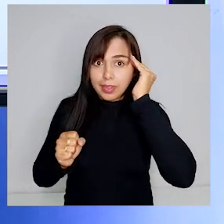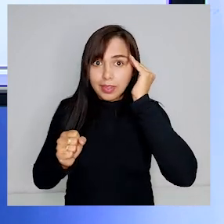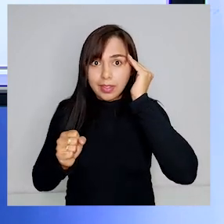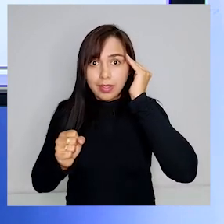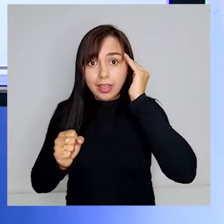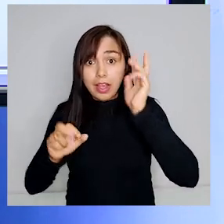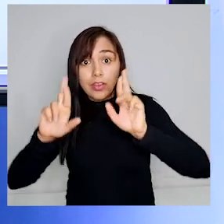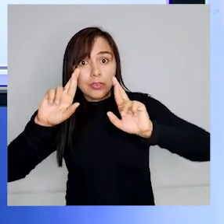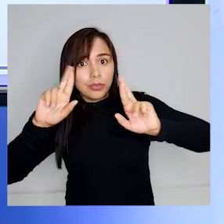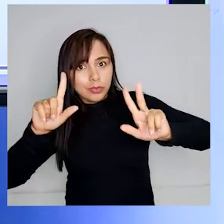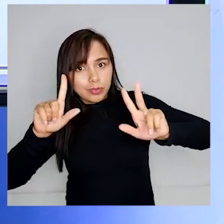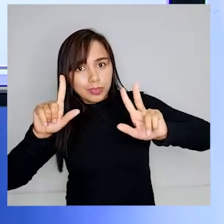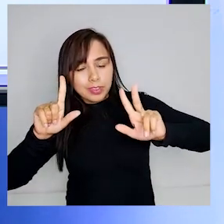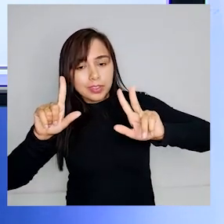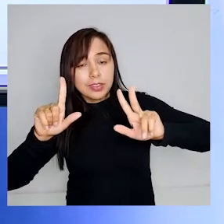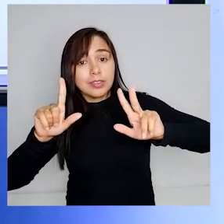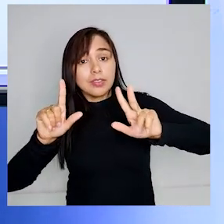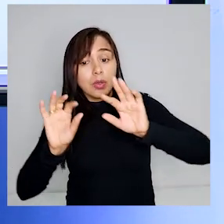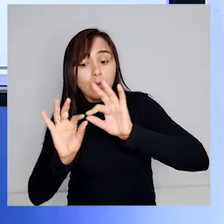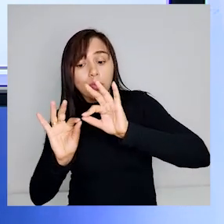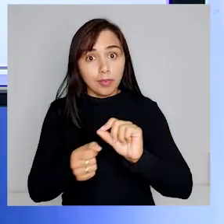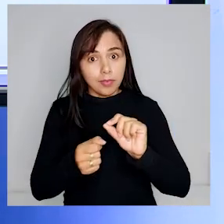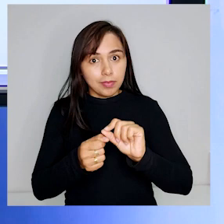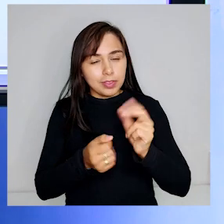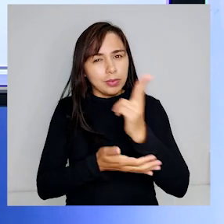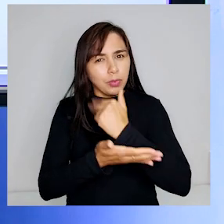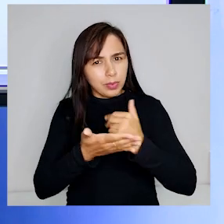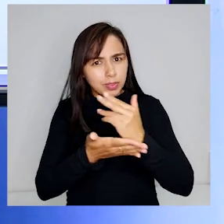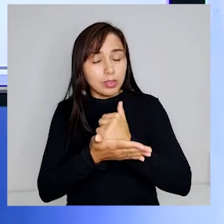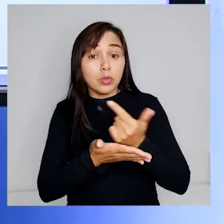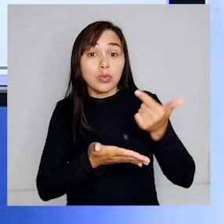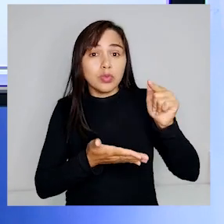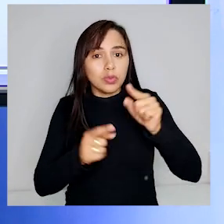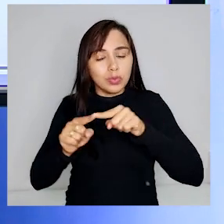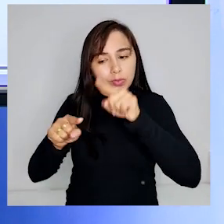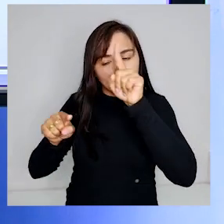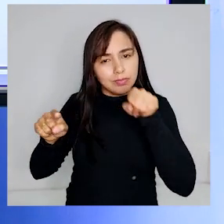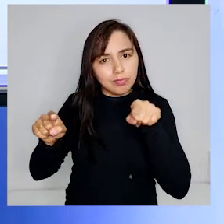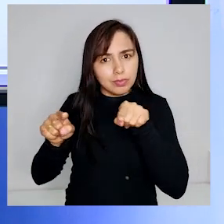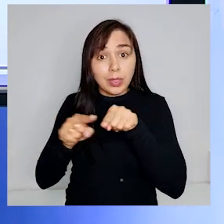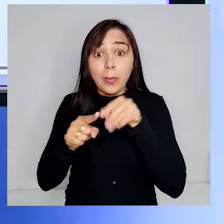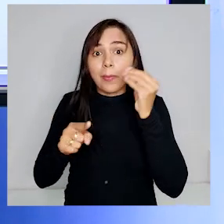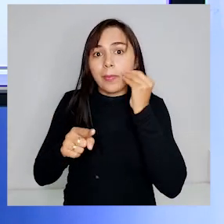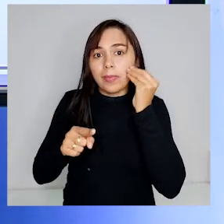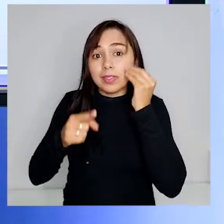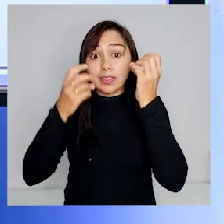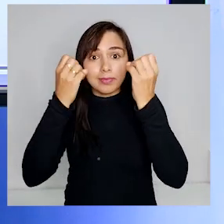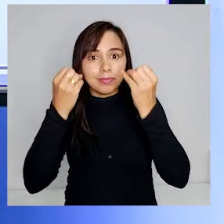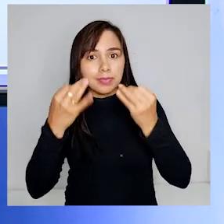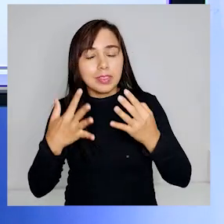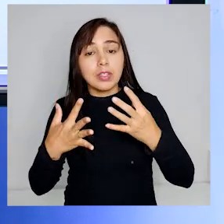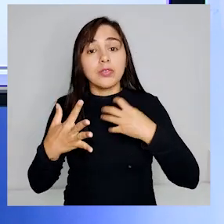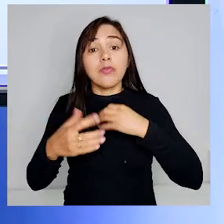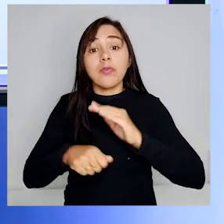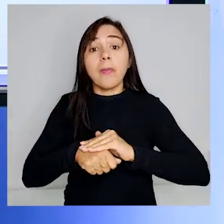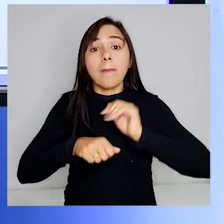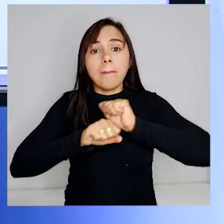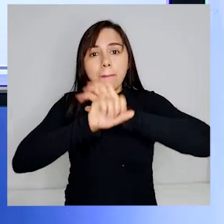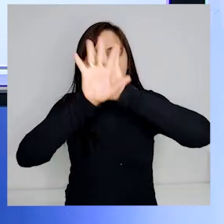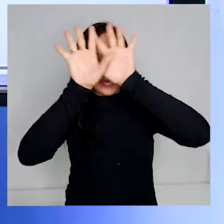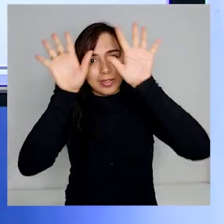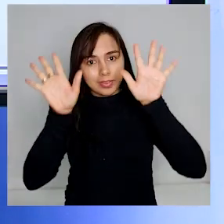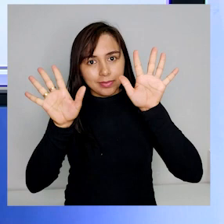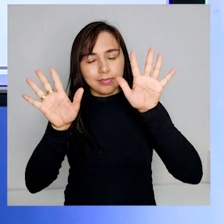do outro. Vamos pegar aqui alguns triângulos para a gente tentar explicar mais facilmente esse